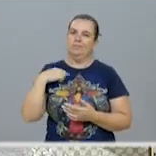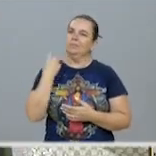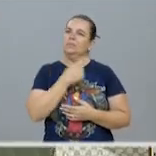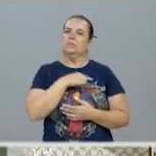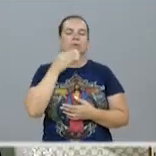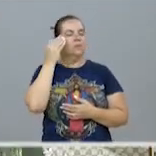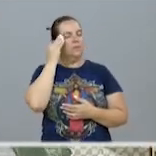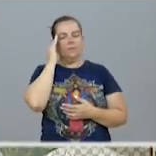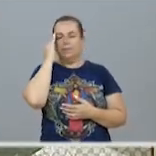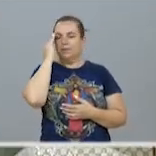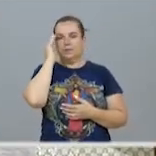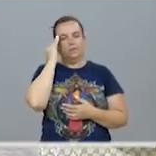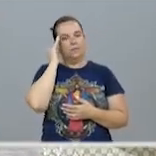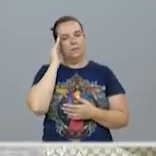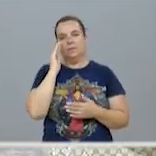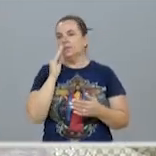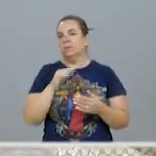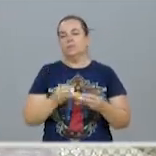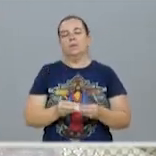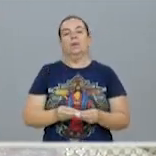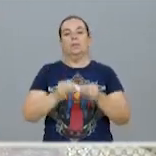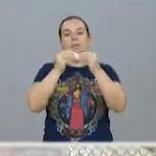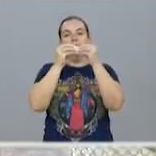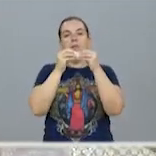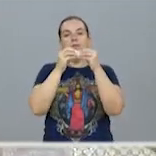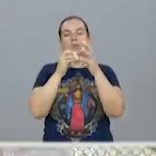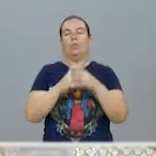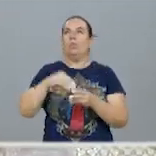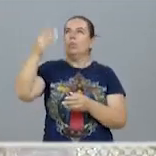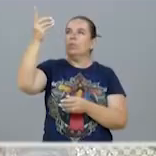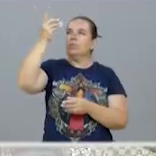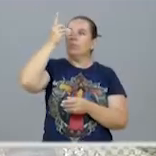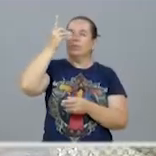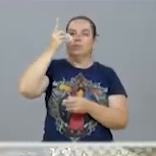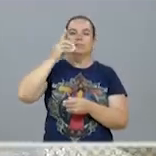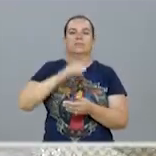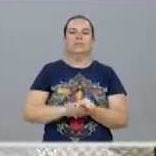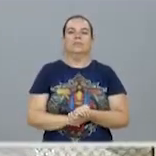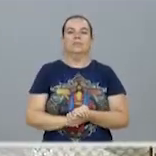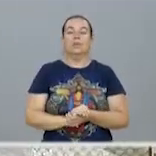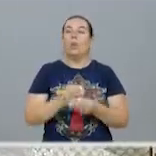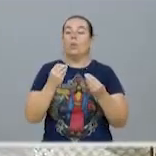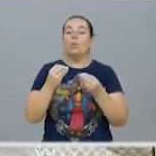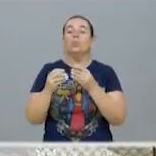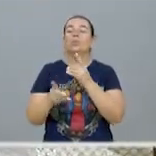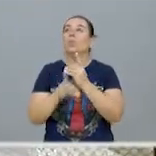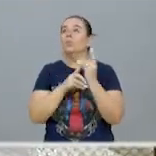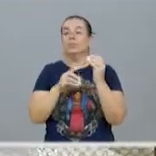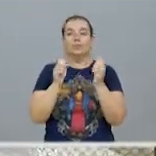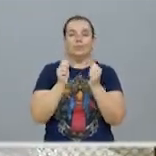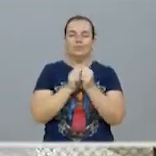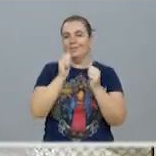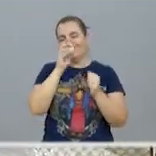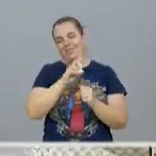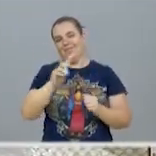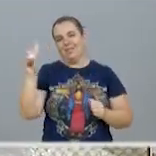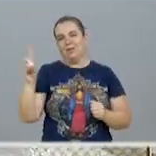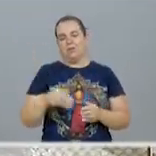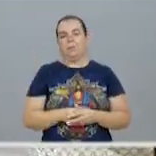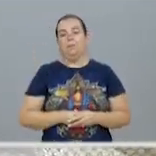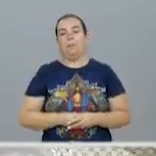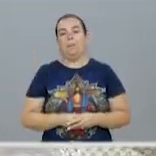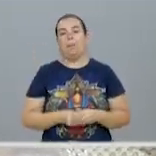entendemos a missa como uma dádiva, como encontro com Deus. É como se Jesus